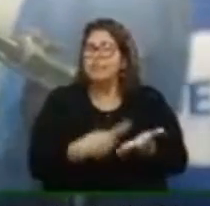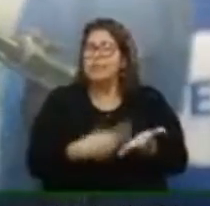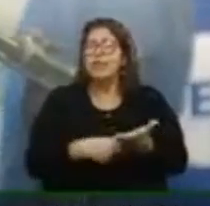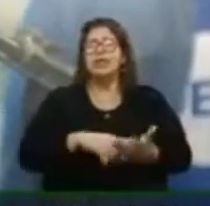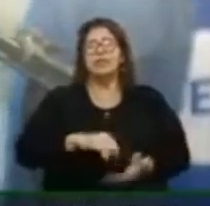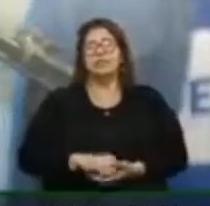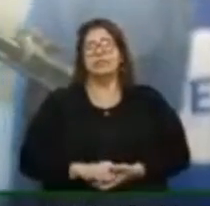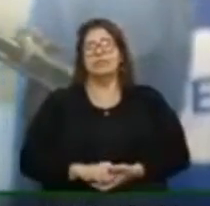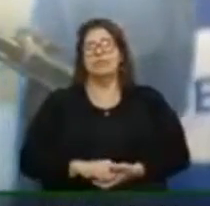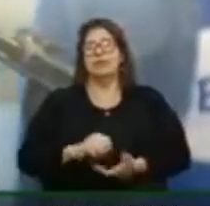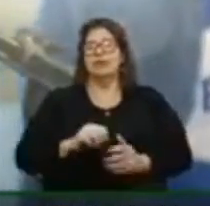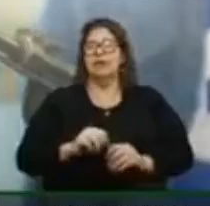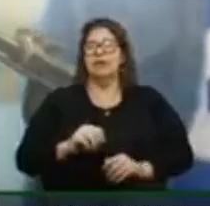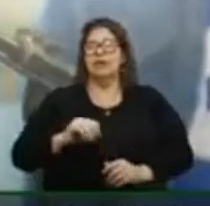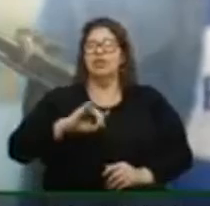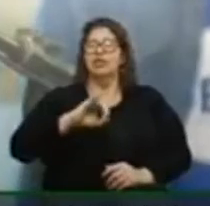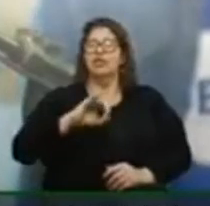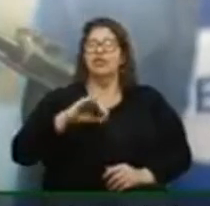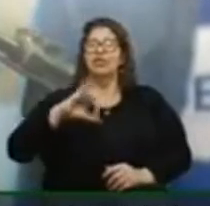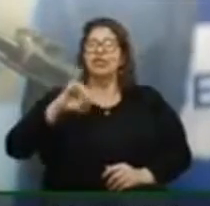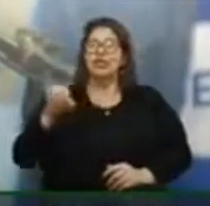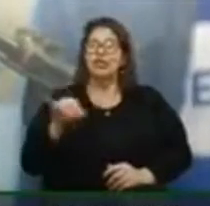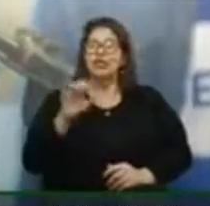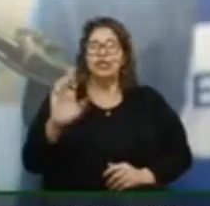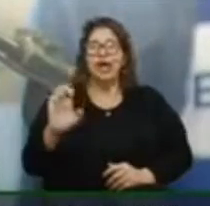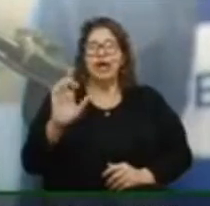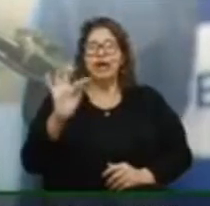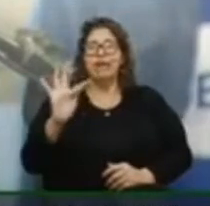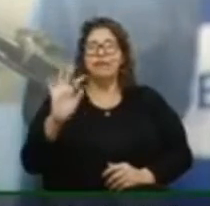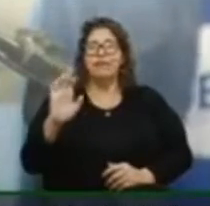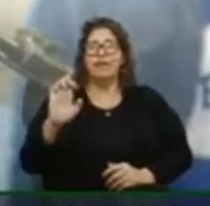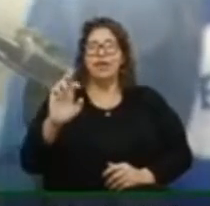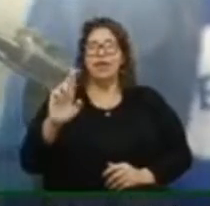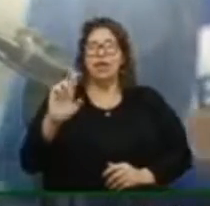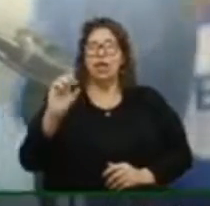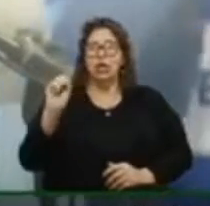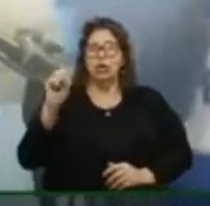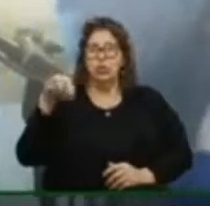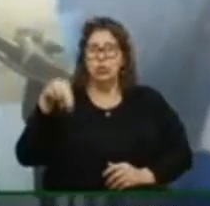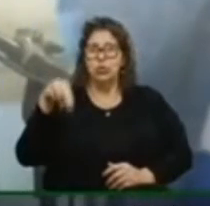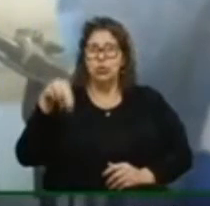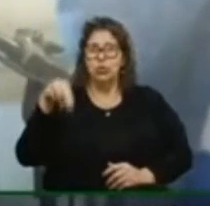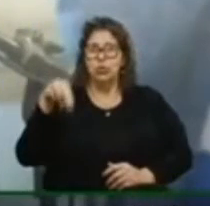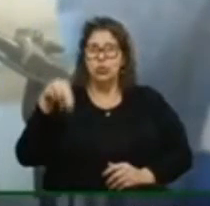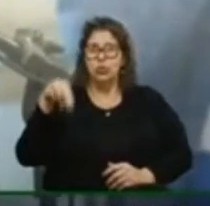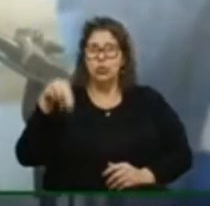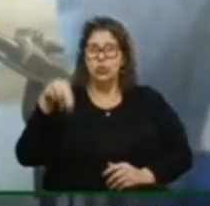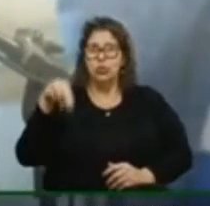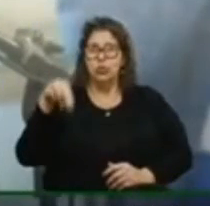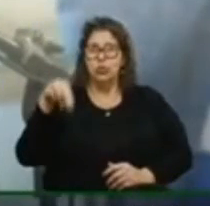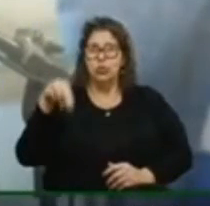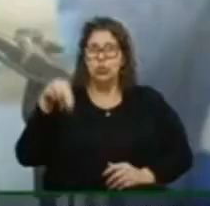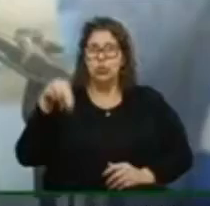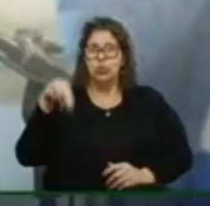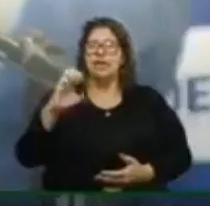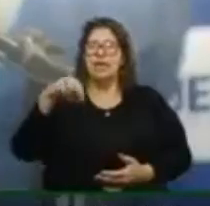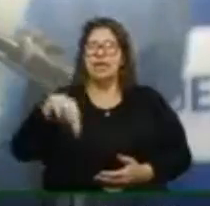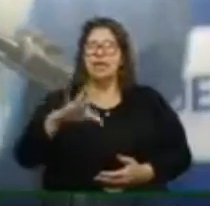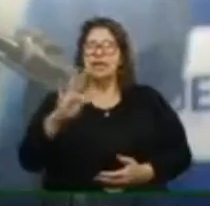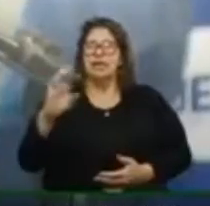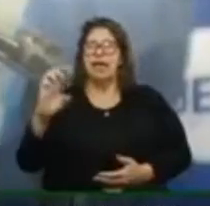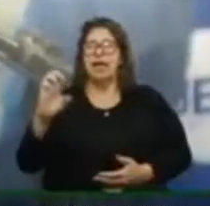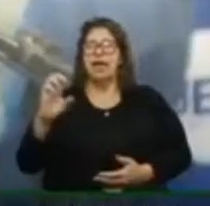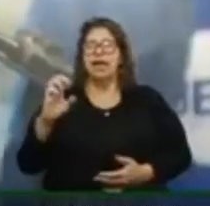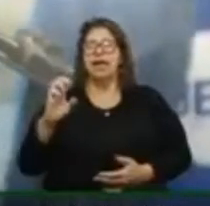do conjunto da assembléia legislativa que o patrimônio da cientec cima nossa universidade do pão não